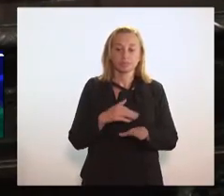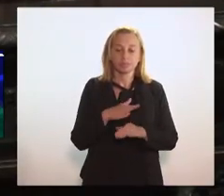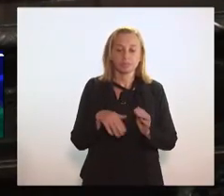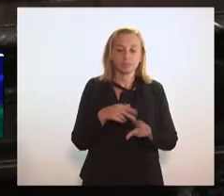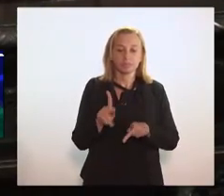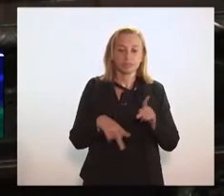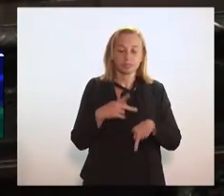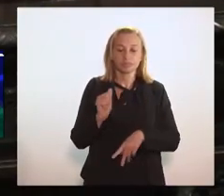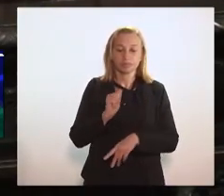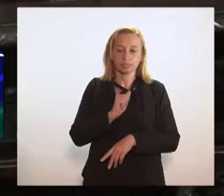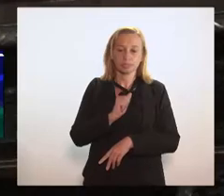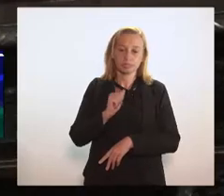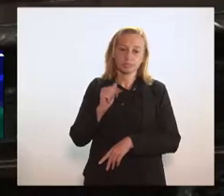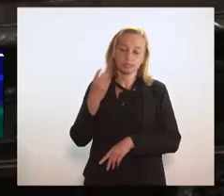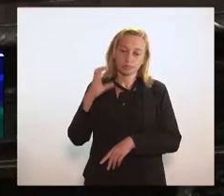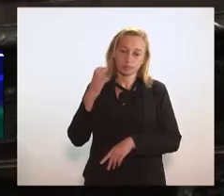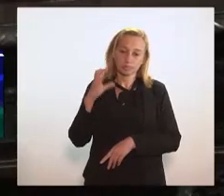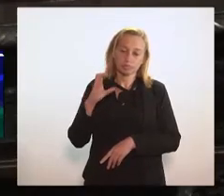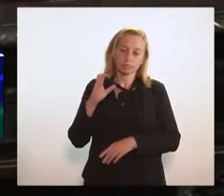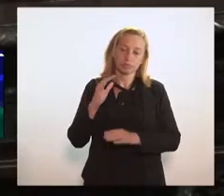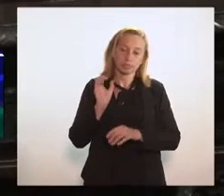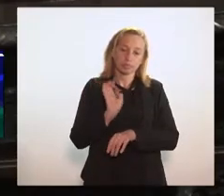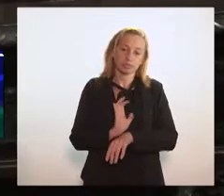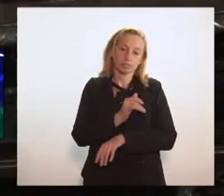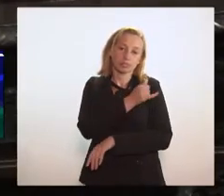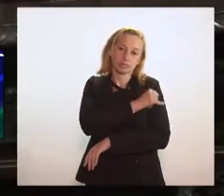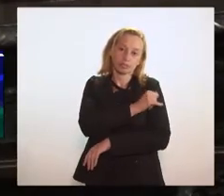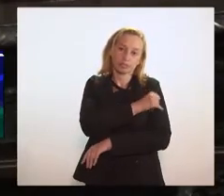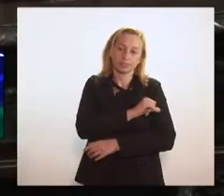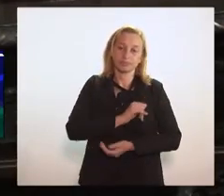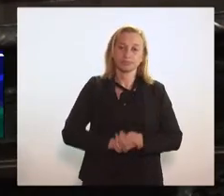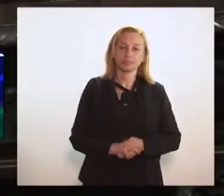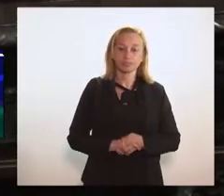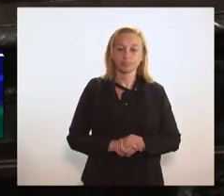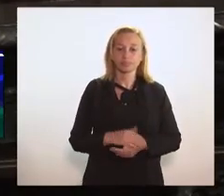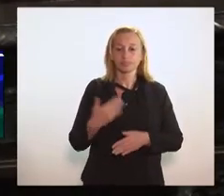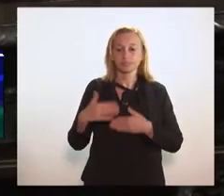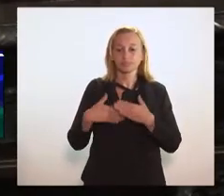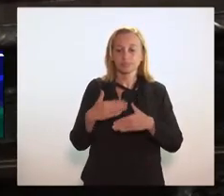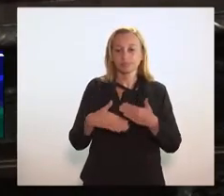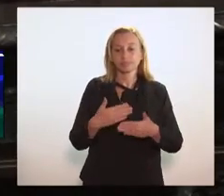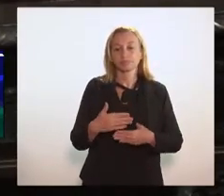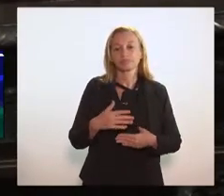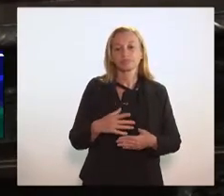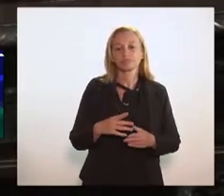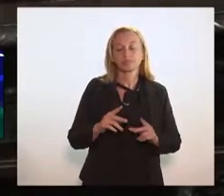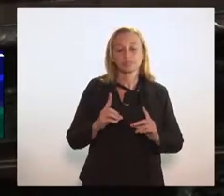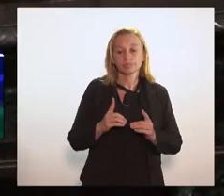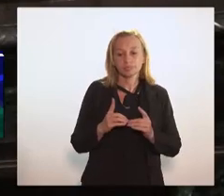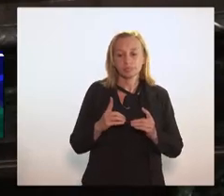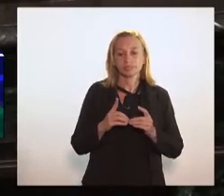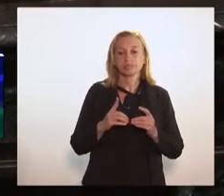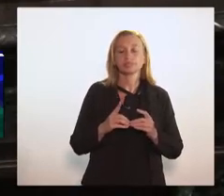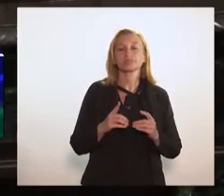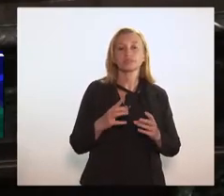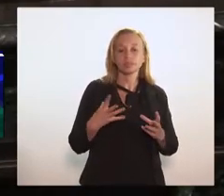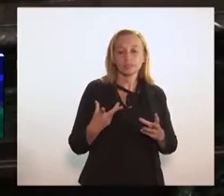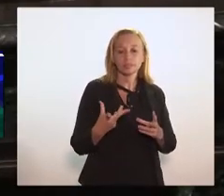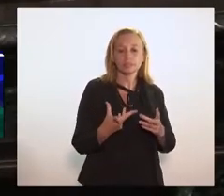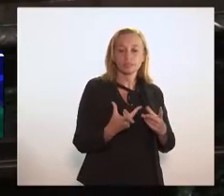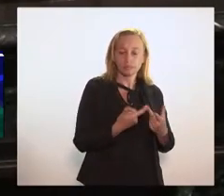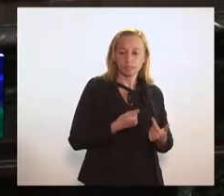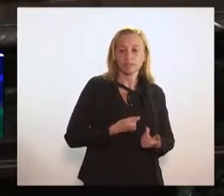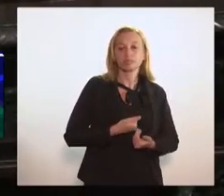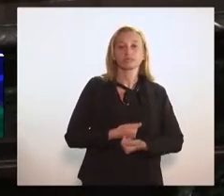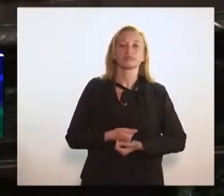população de Niterói e do Estado do Rio de Janeiro, que passaram a ter um atendimento de qualidade,